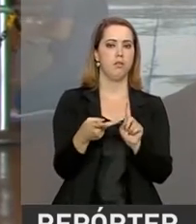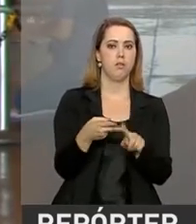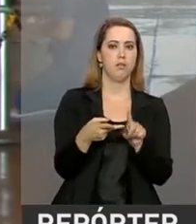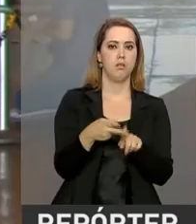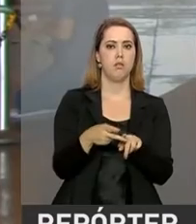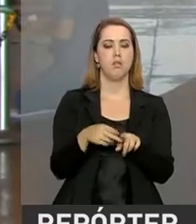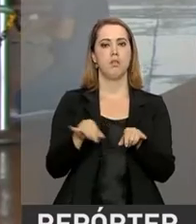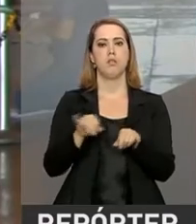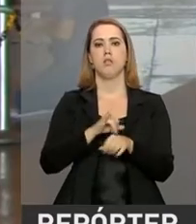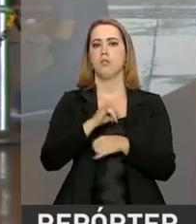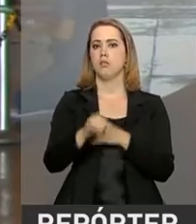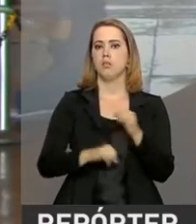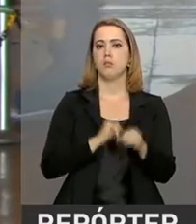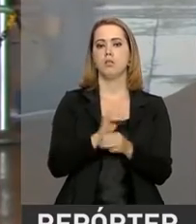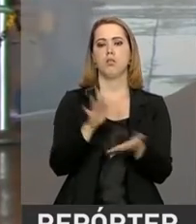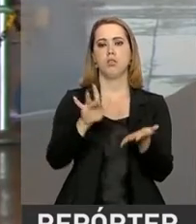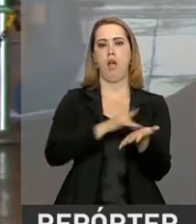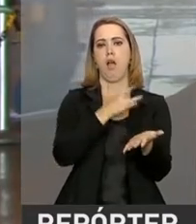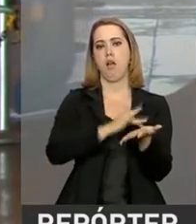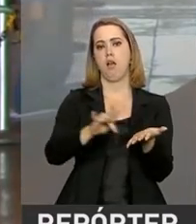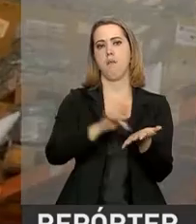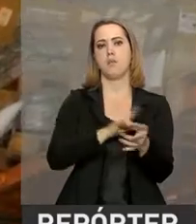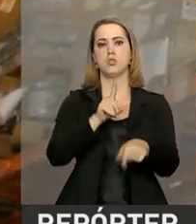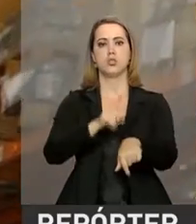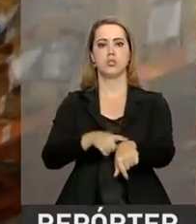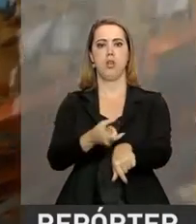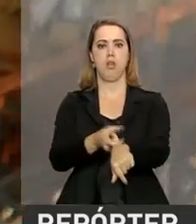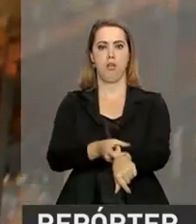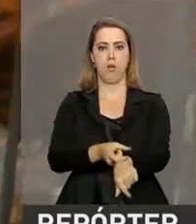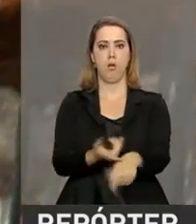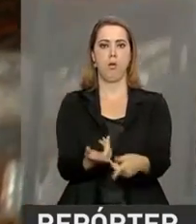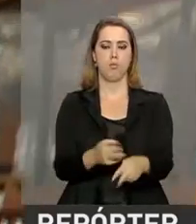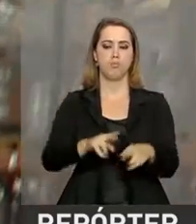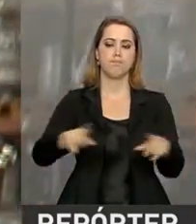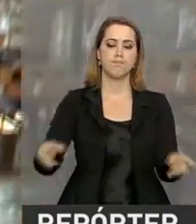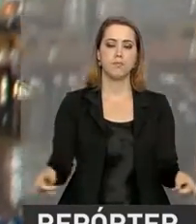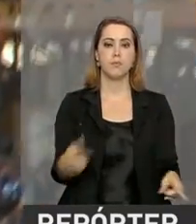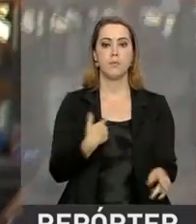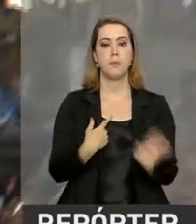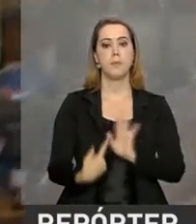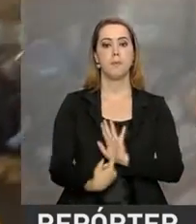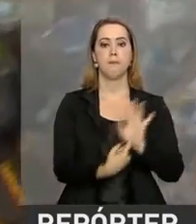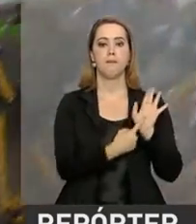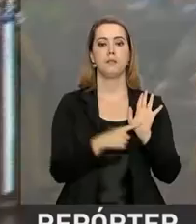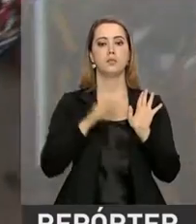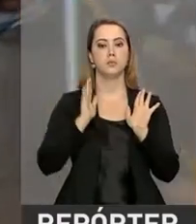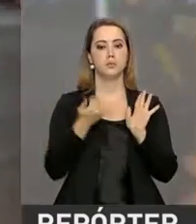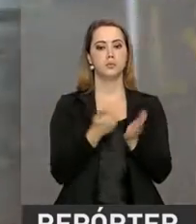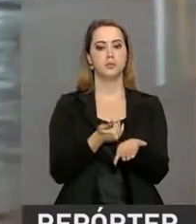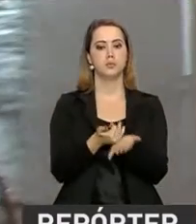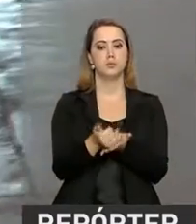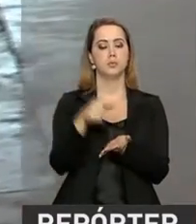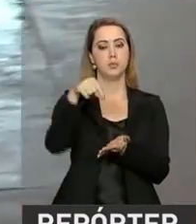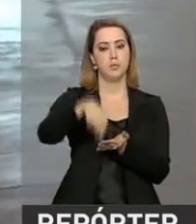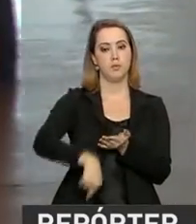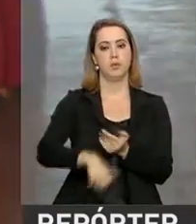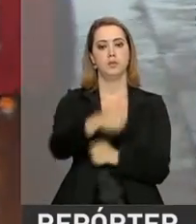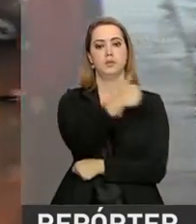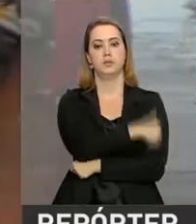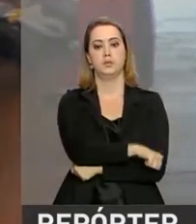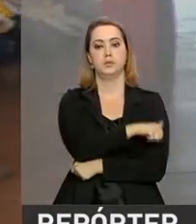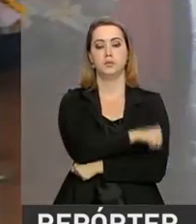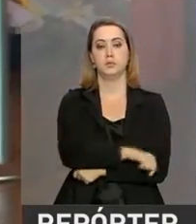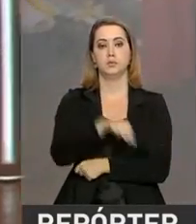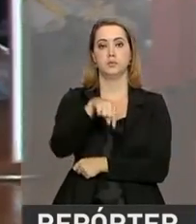aparelhos eletrônicos, nós temos tablets, nós temos relógios. A exposição da Receita já começou no Galeão e é aqui, neste